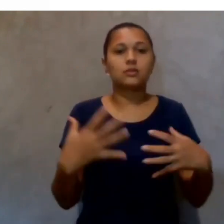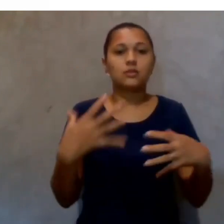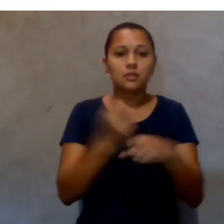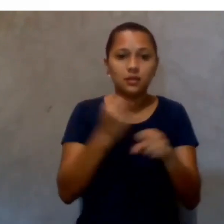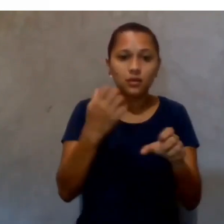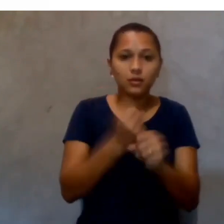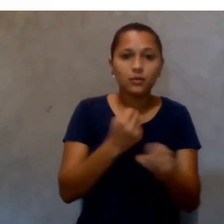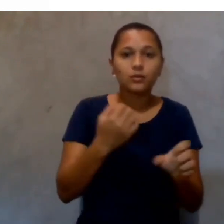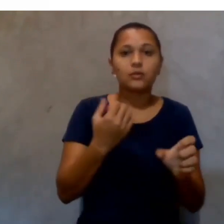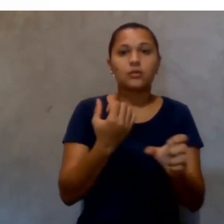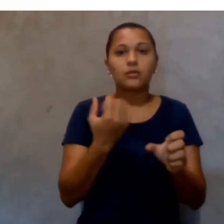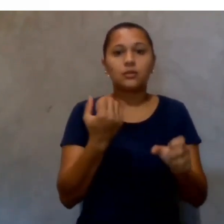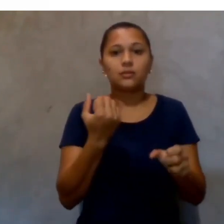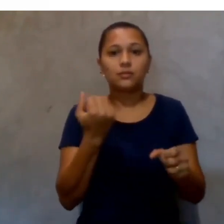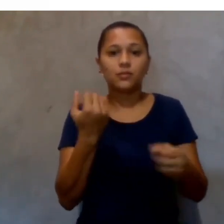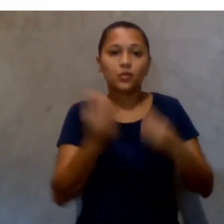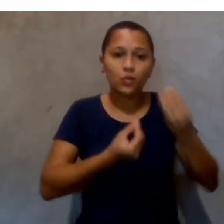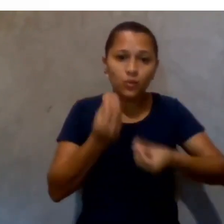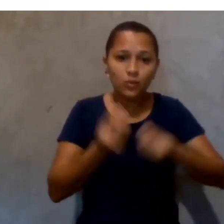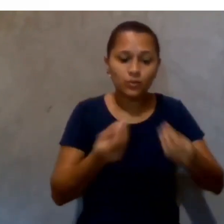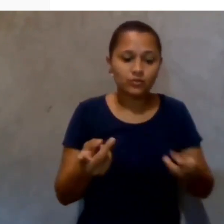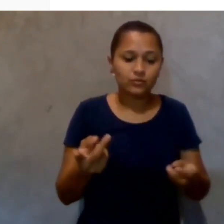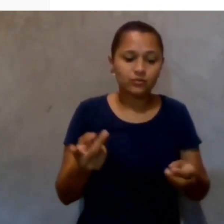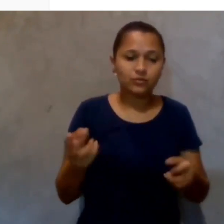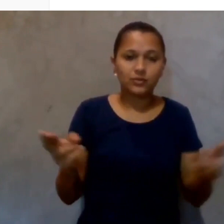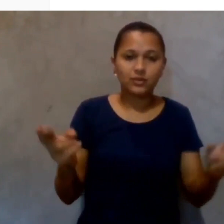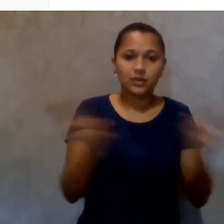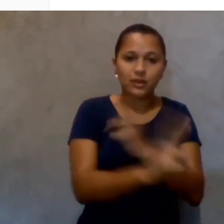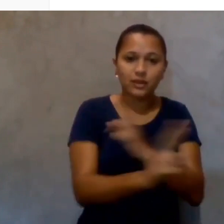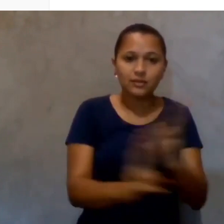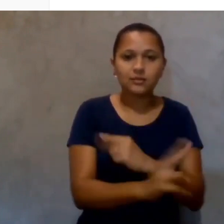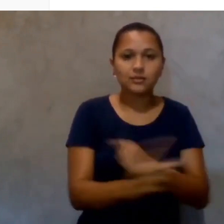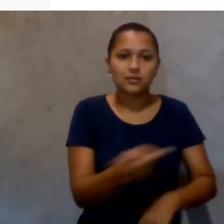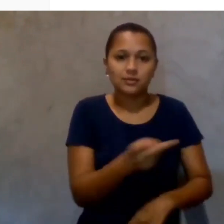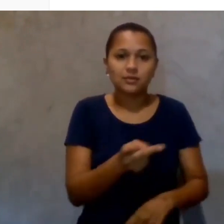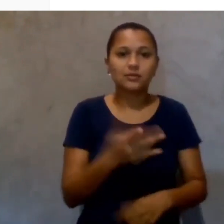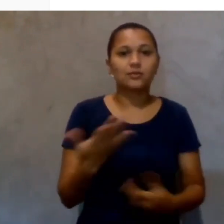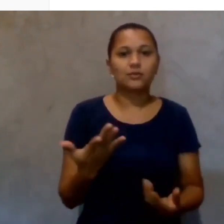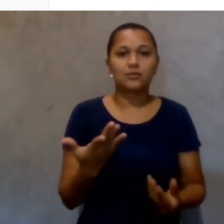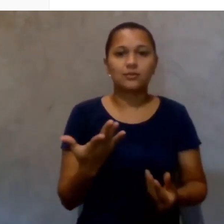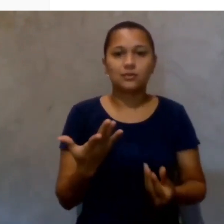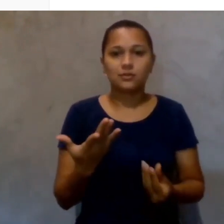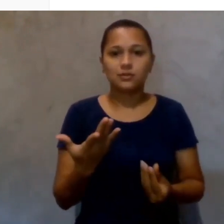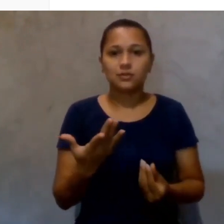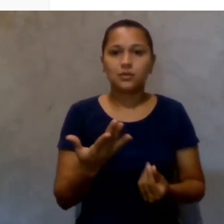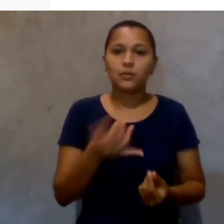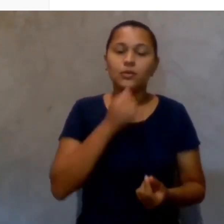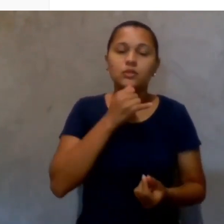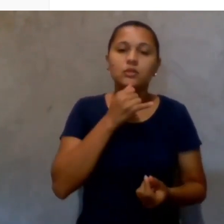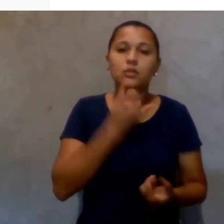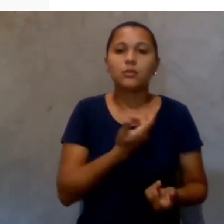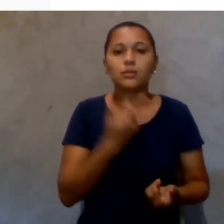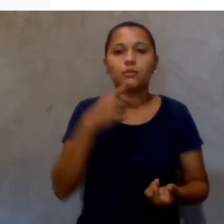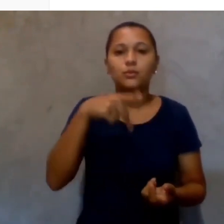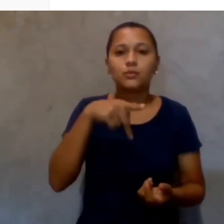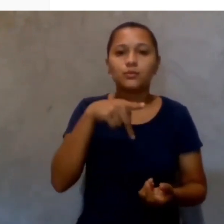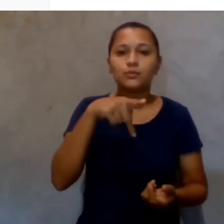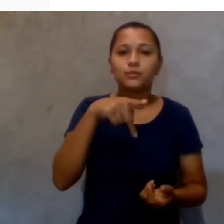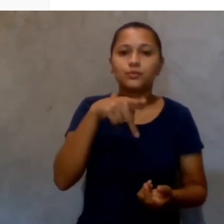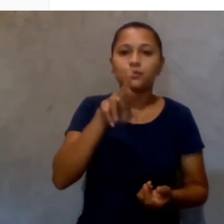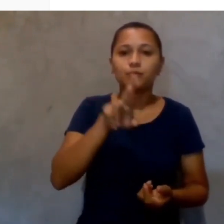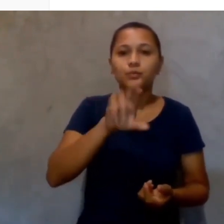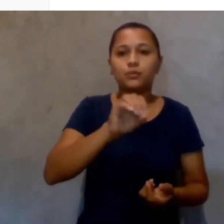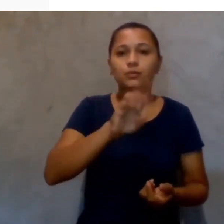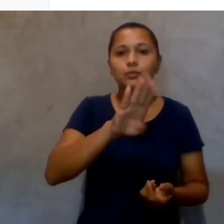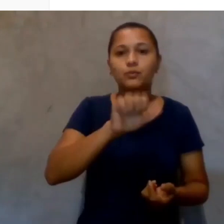essa teoria para resolver alguns exercícios. Exercício 1. João apostou com um colega que ao jogar uma